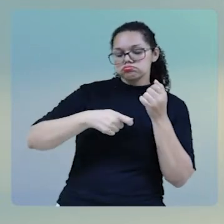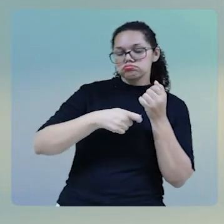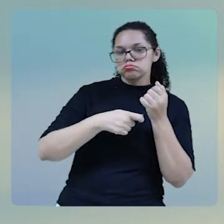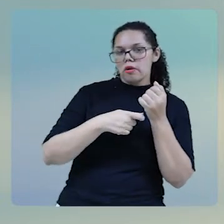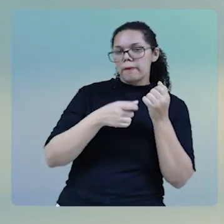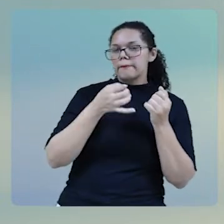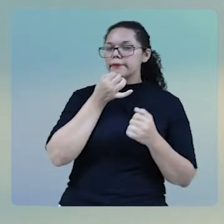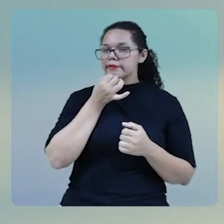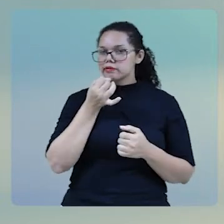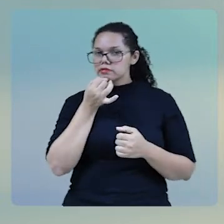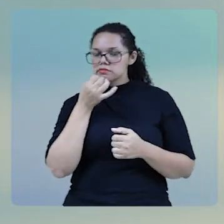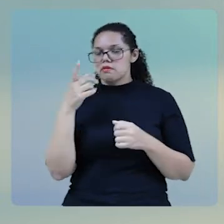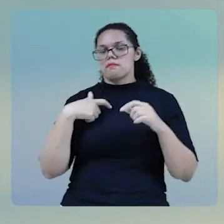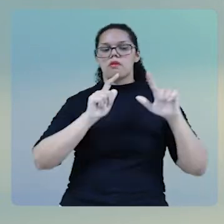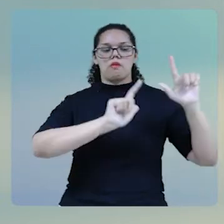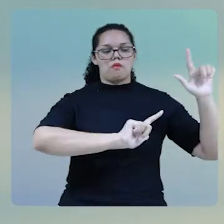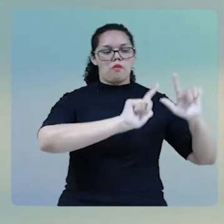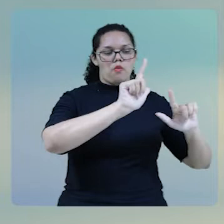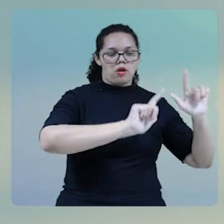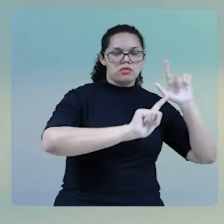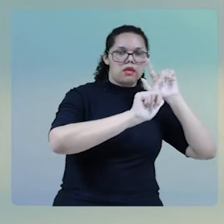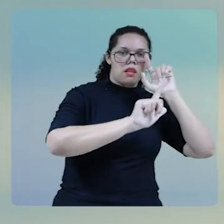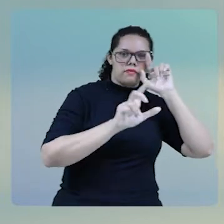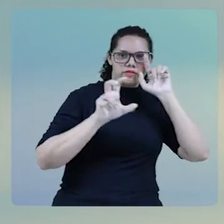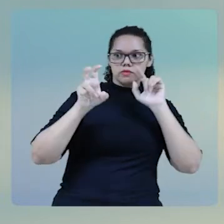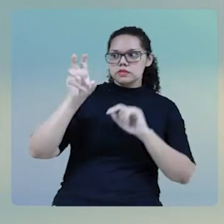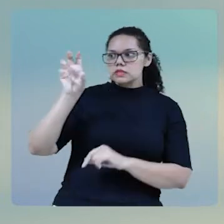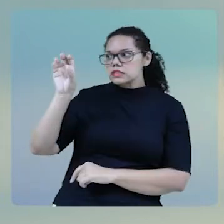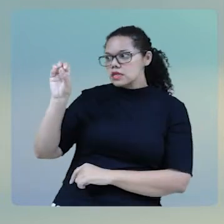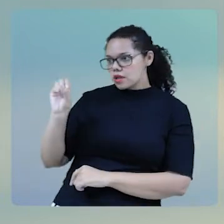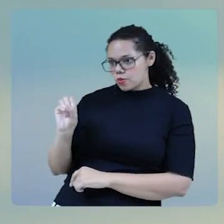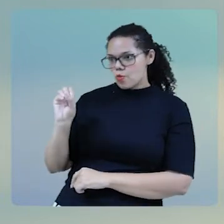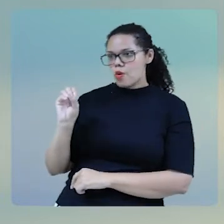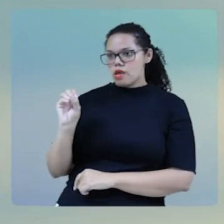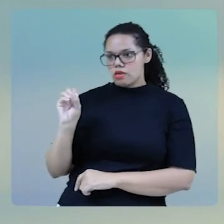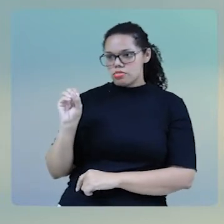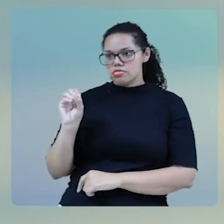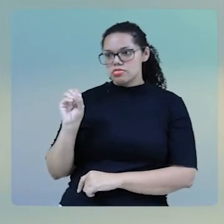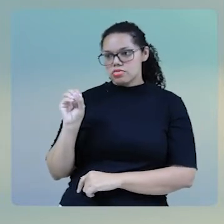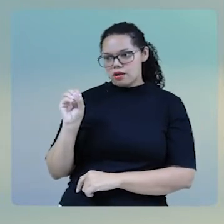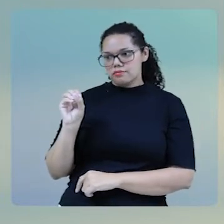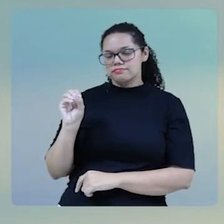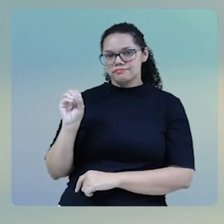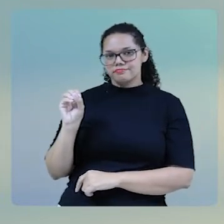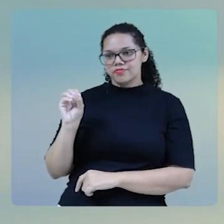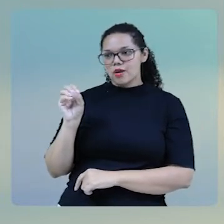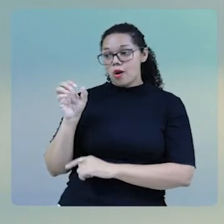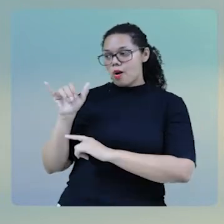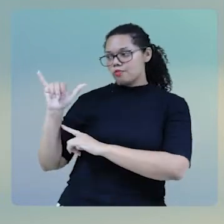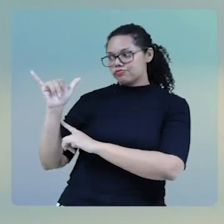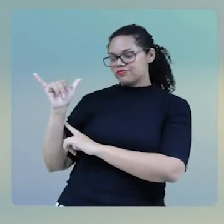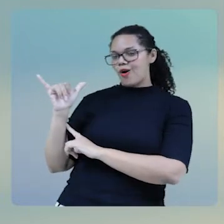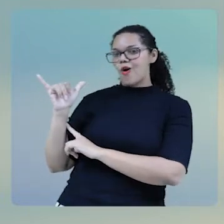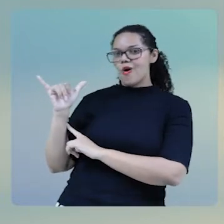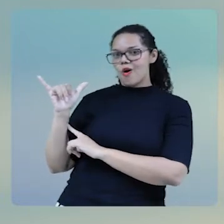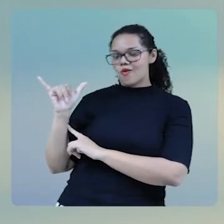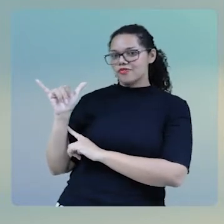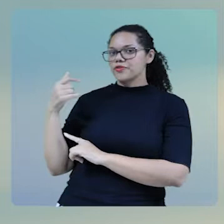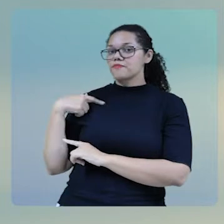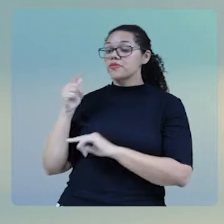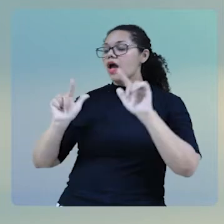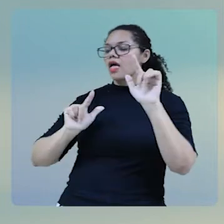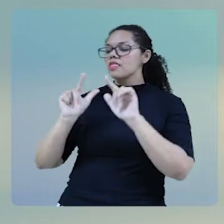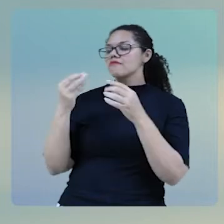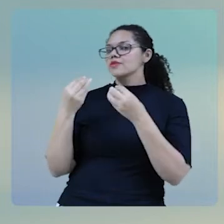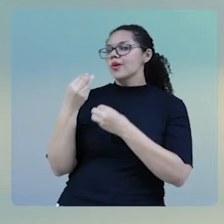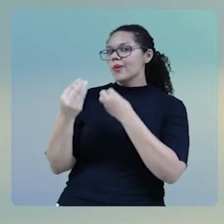uma televisão de resistência igual a 50 ohms, conforme ilustrado no esquema. A televisão